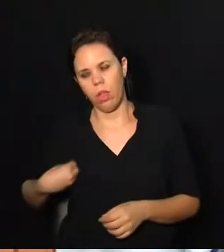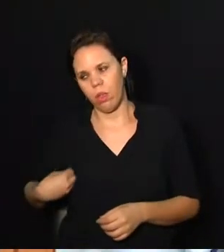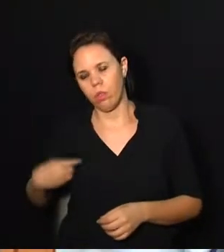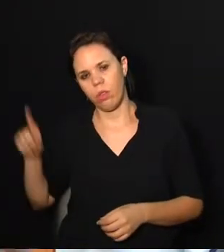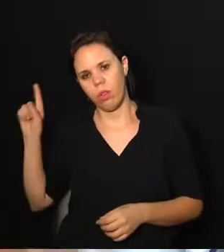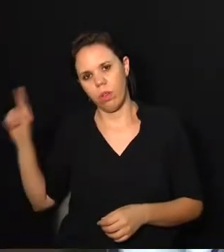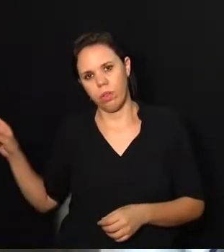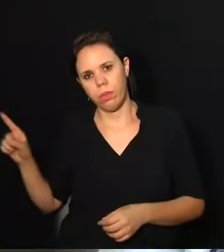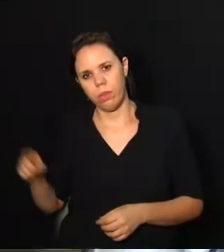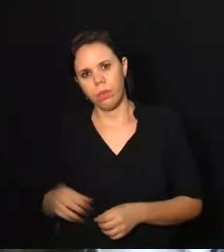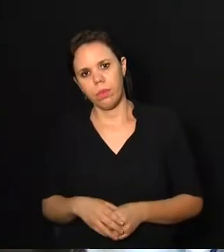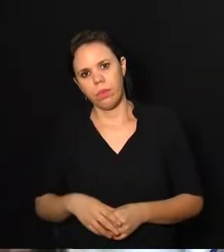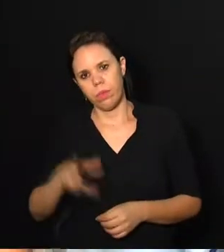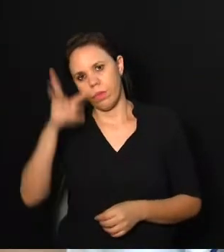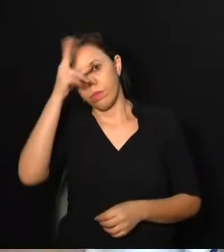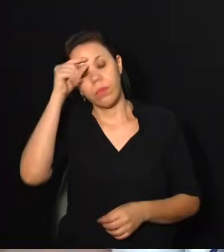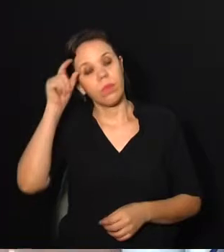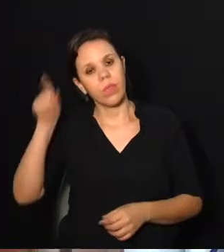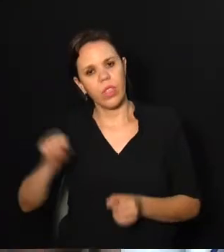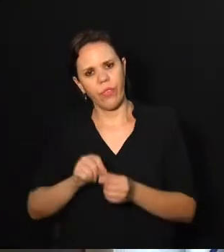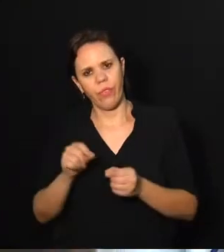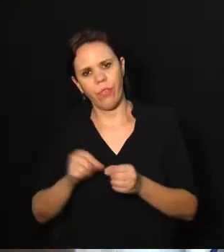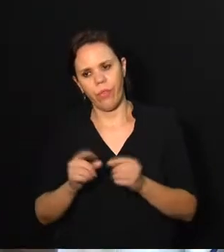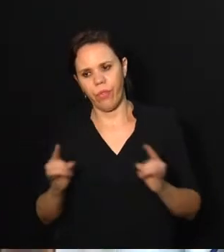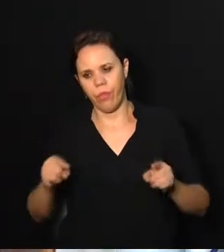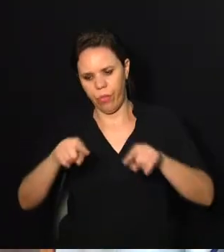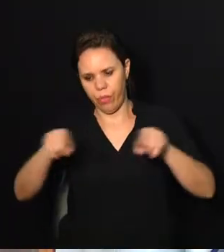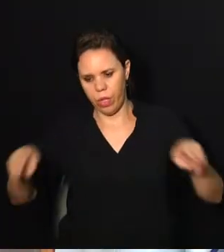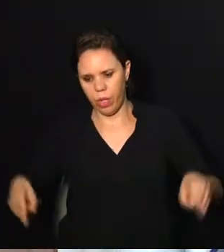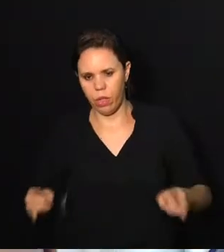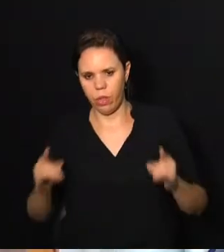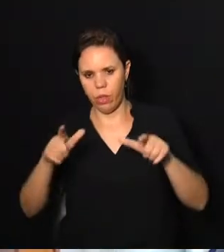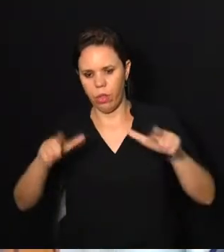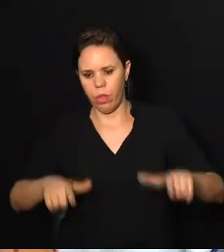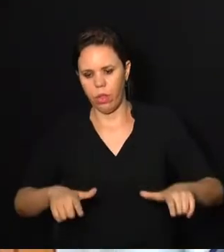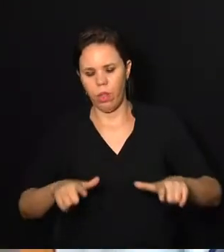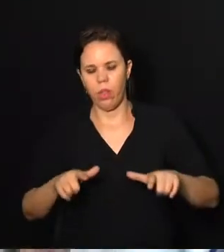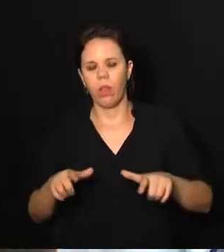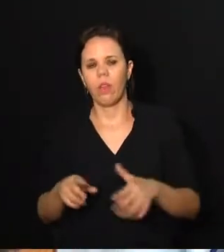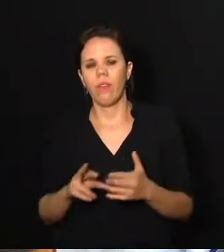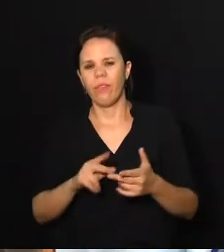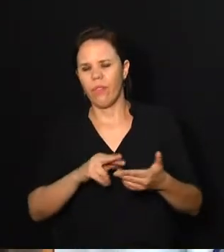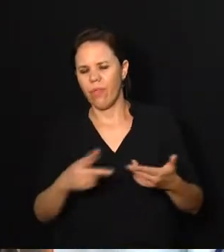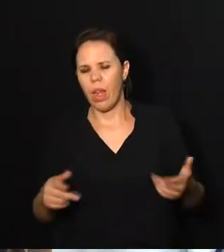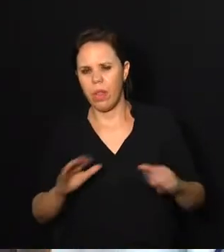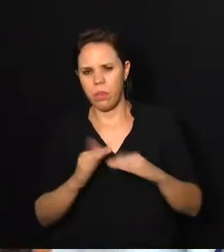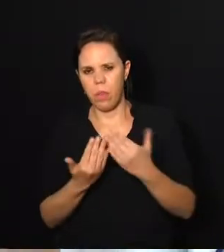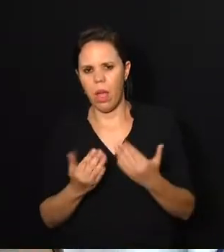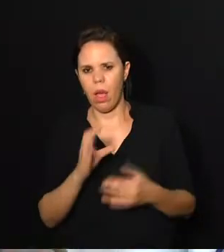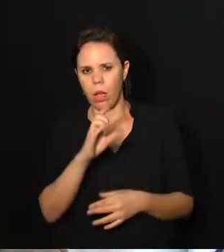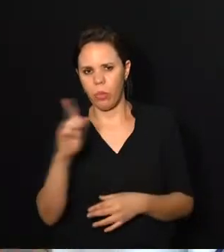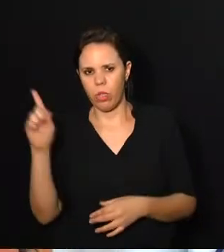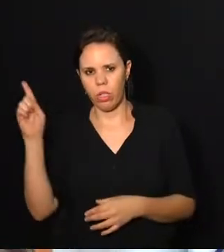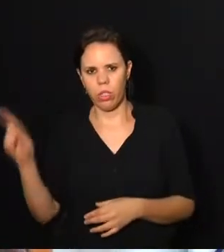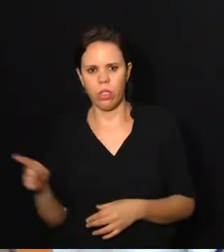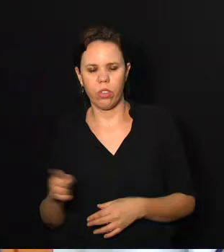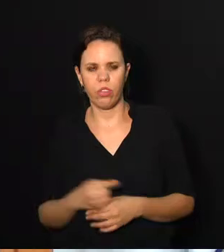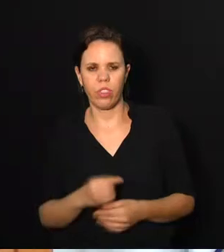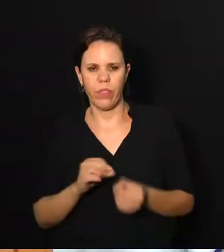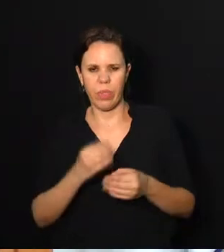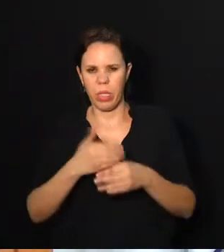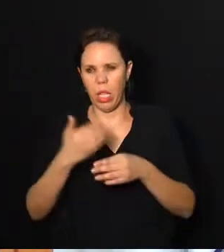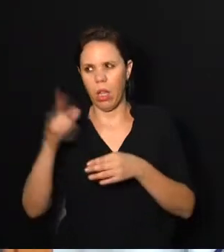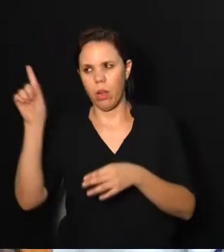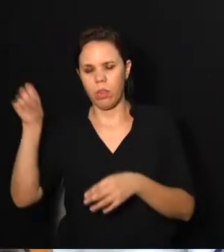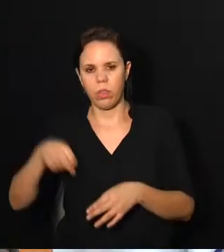Né? O prefeito fez a quadra do Floresta, fez a quadra do Parque Valença, está fazendo os muros da creche. Tem muita obra